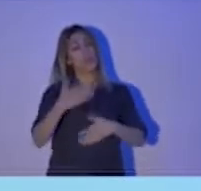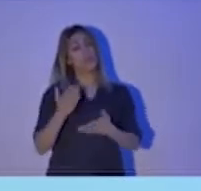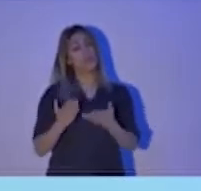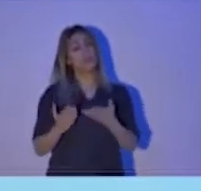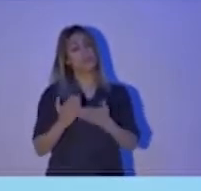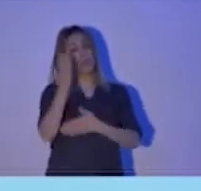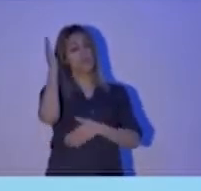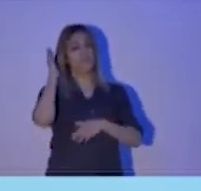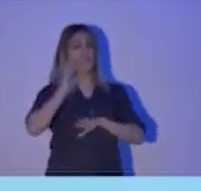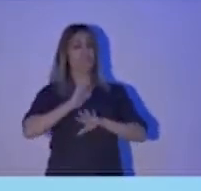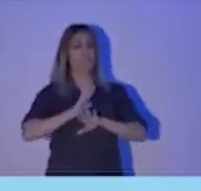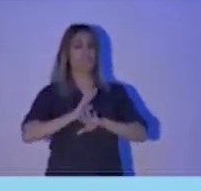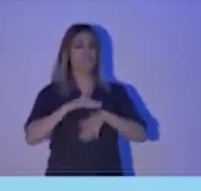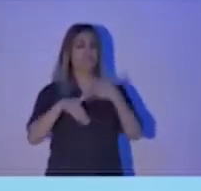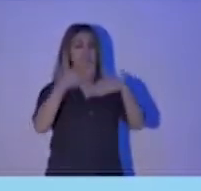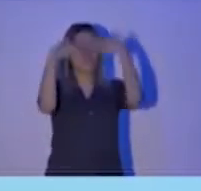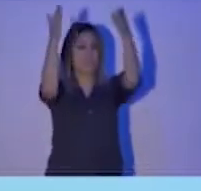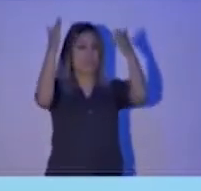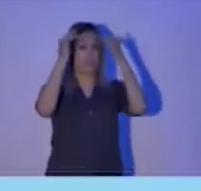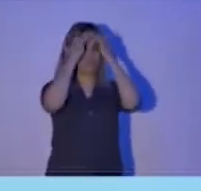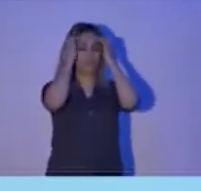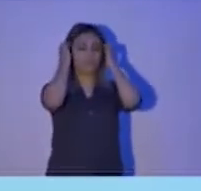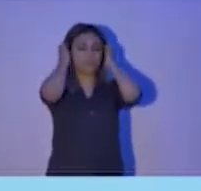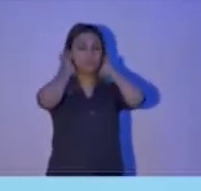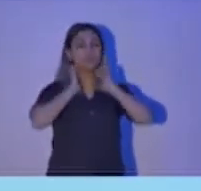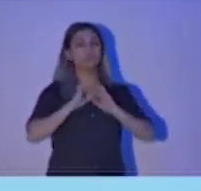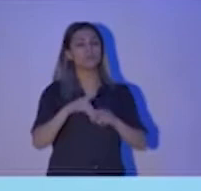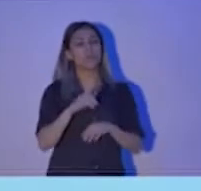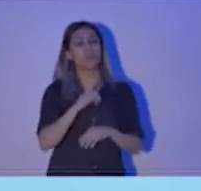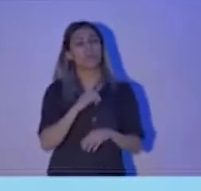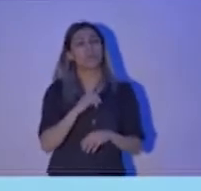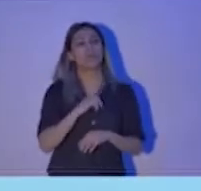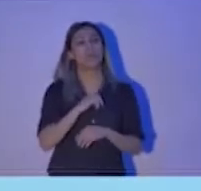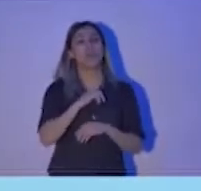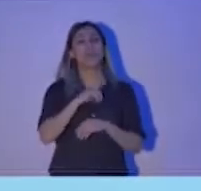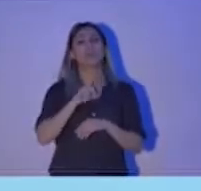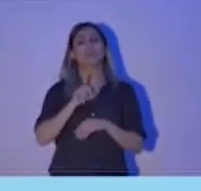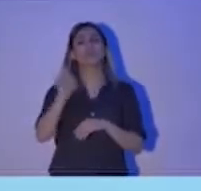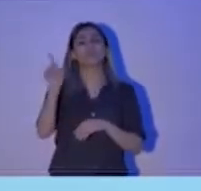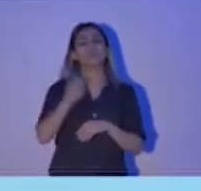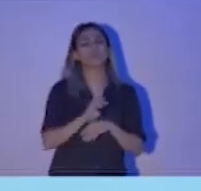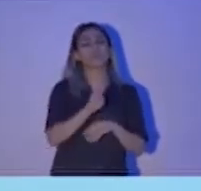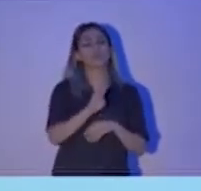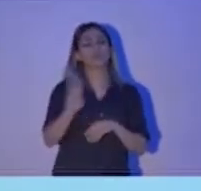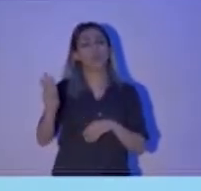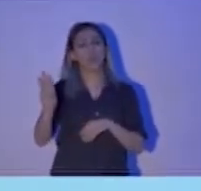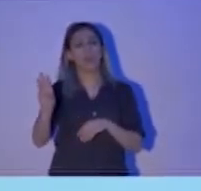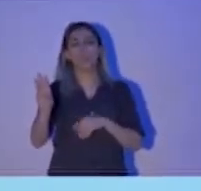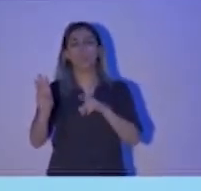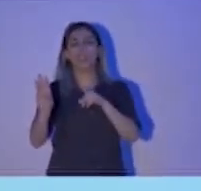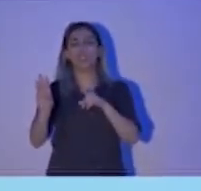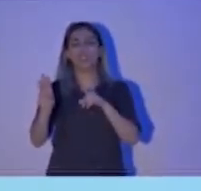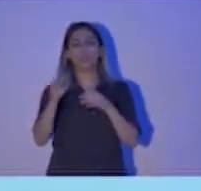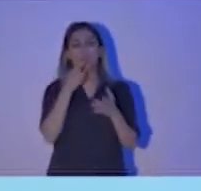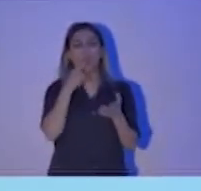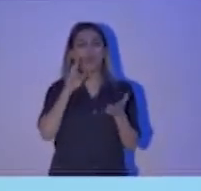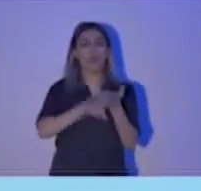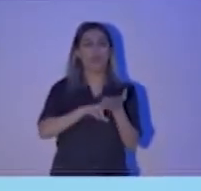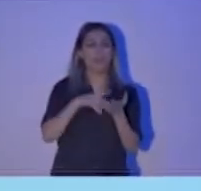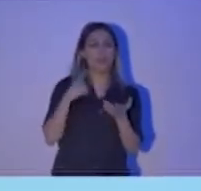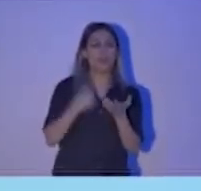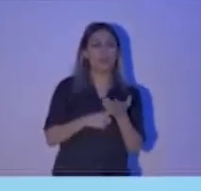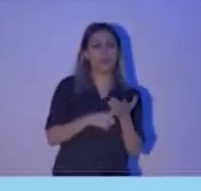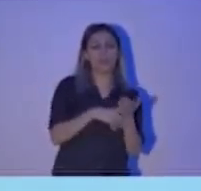um posicionamento que está formulado e está no site da instituição com uma carta de compromisso, que ela entende que ela